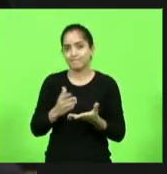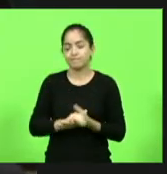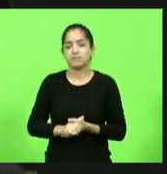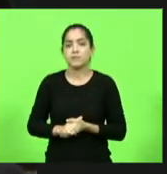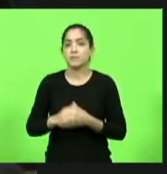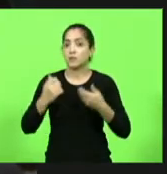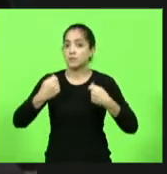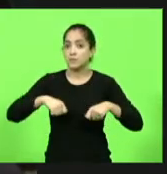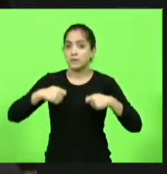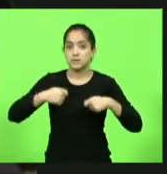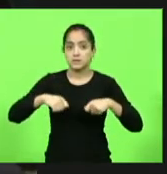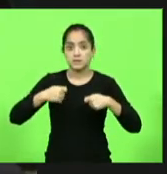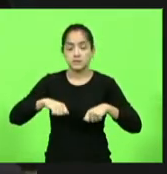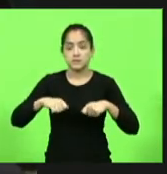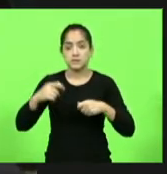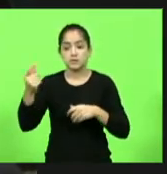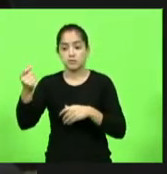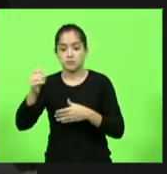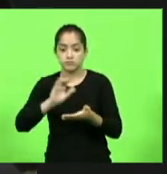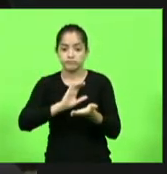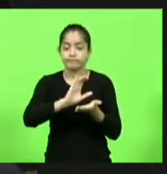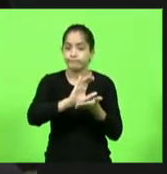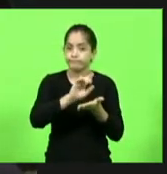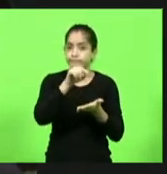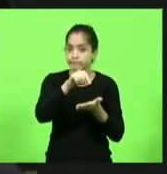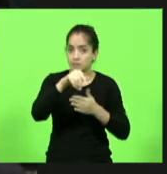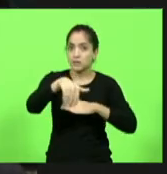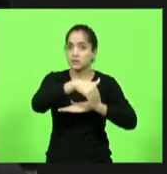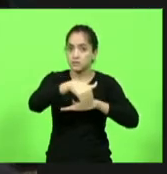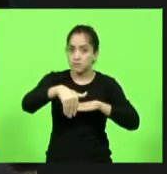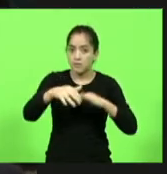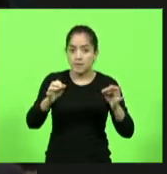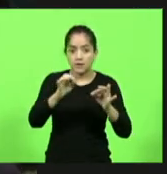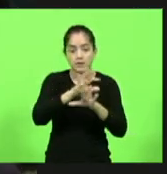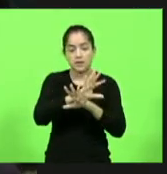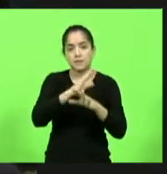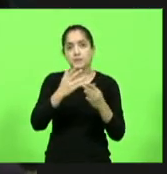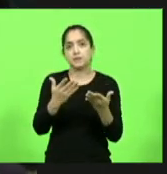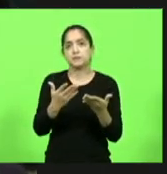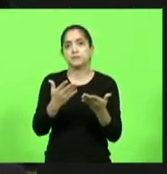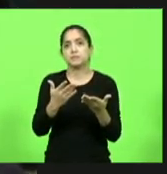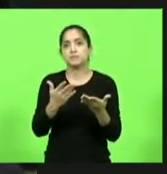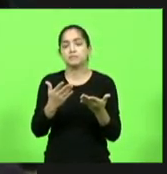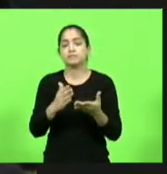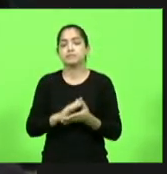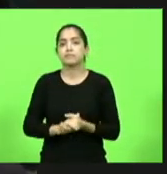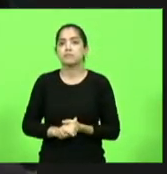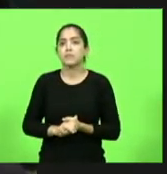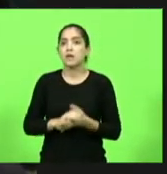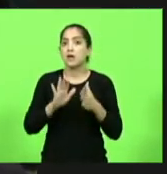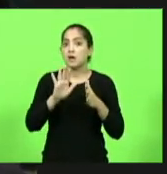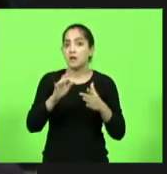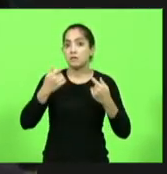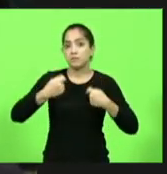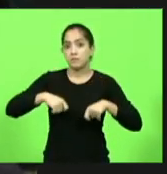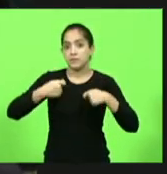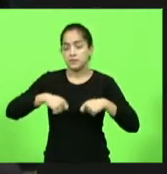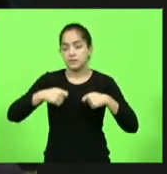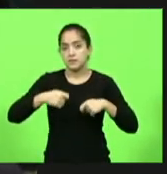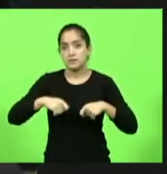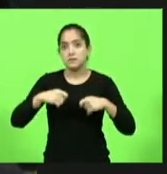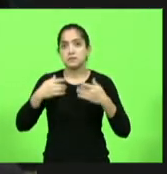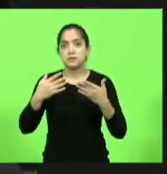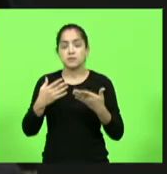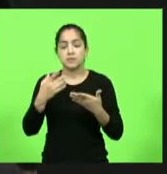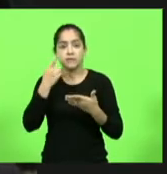necessidade de aplicação de recursos na 470 para que isso termine. Agora, precisamos nos atentar